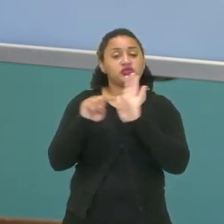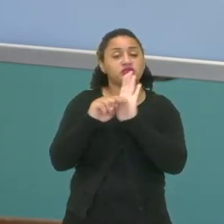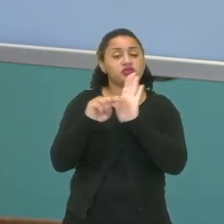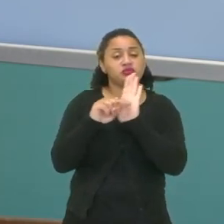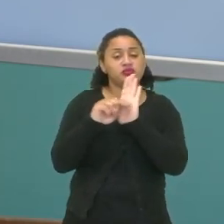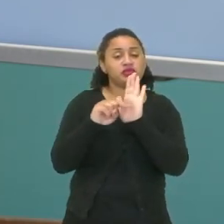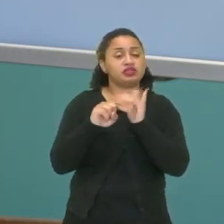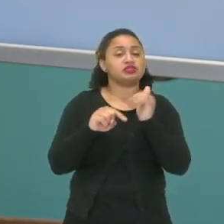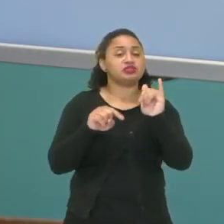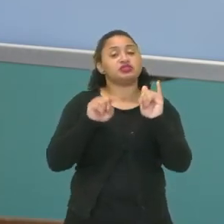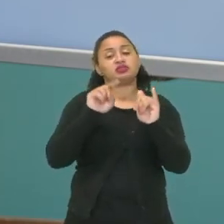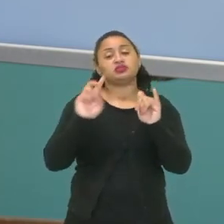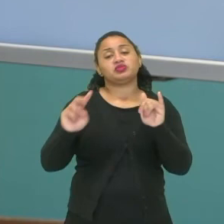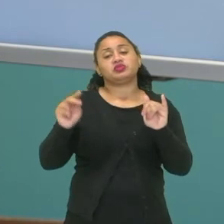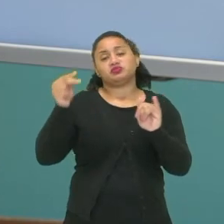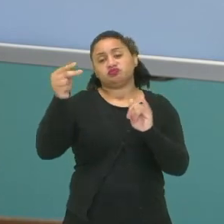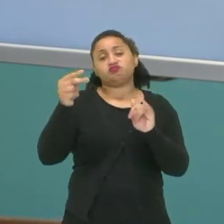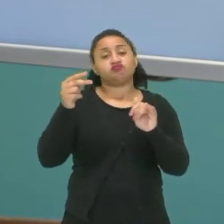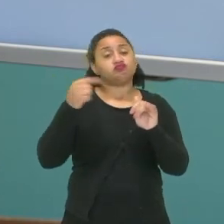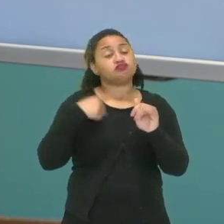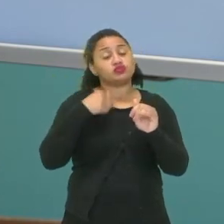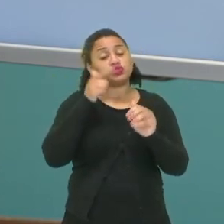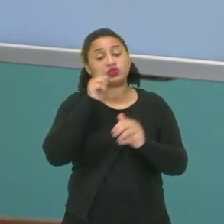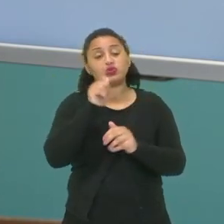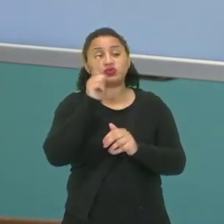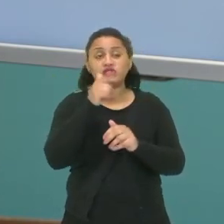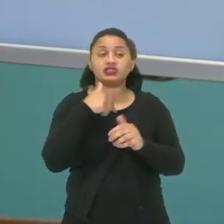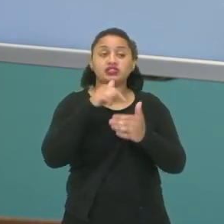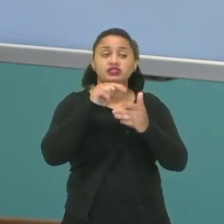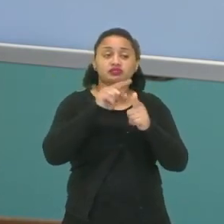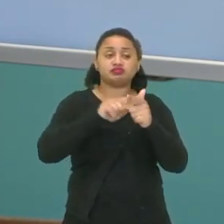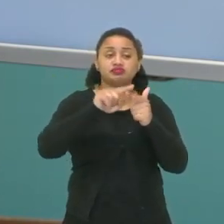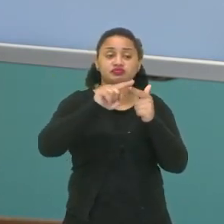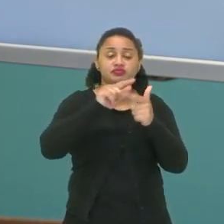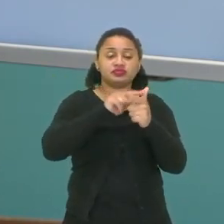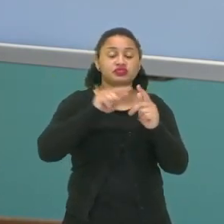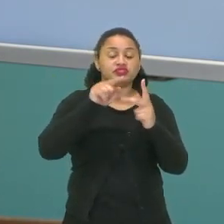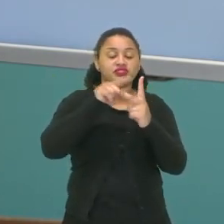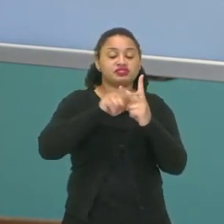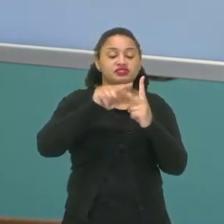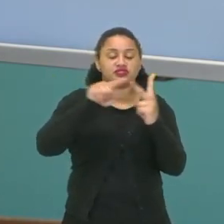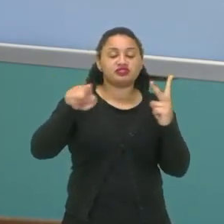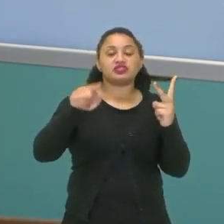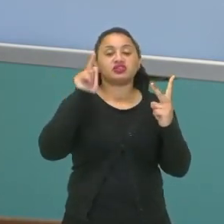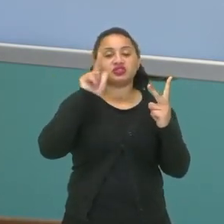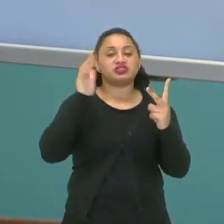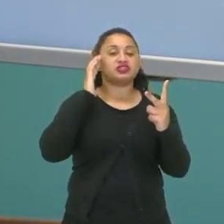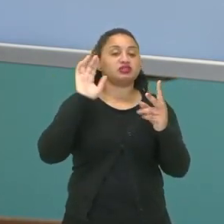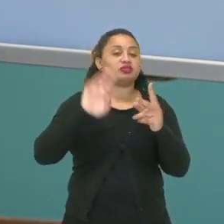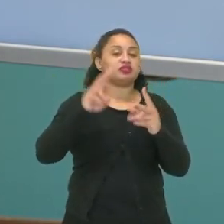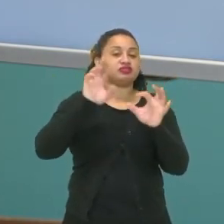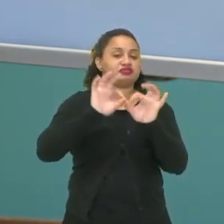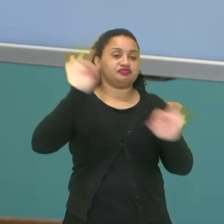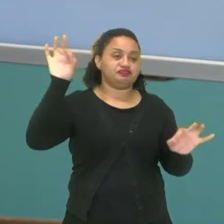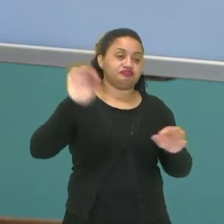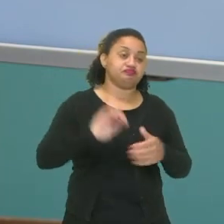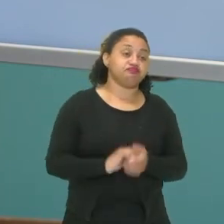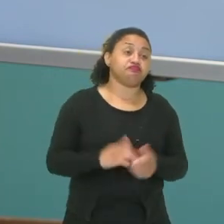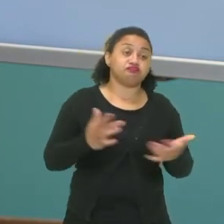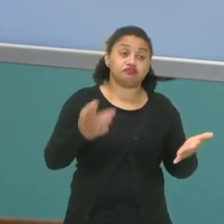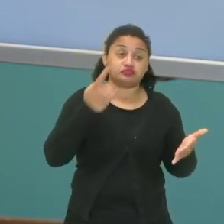ao quadrado, tirando a raiz, eu vou ter o valor da distância. Tranquilo? Para ver se a gente realmente